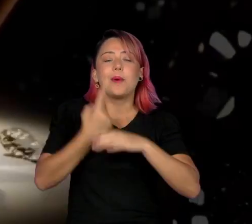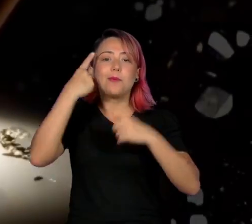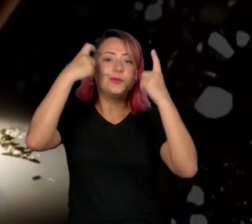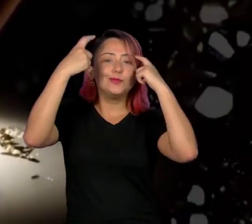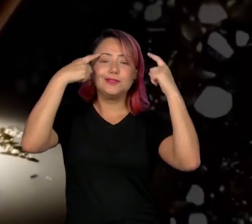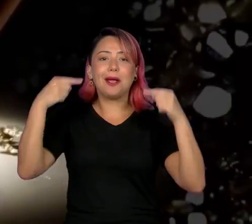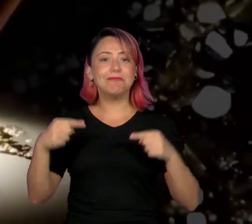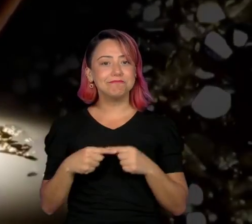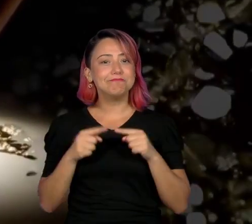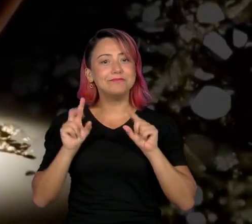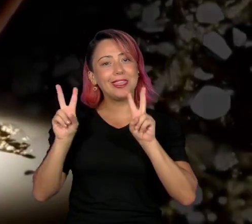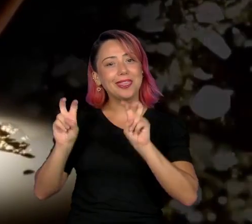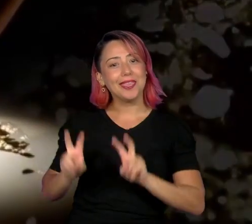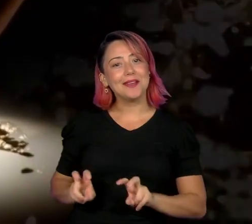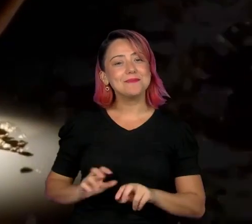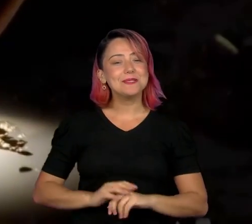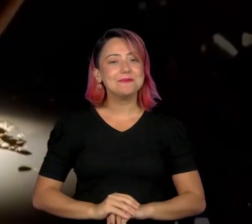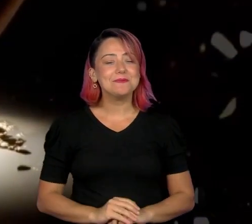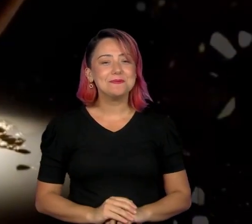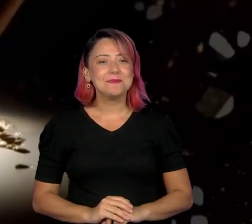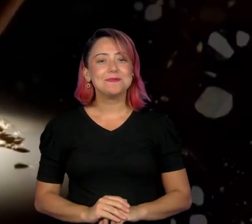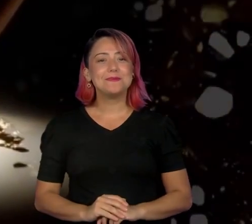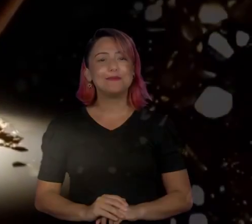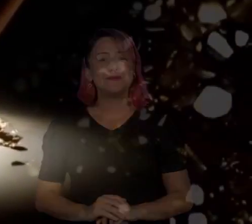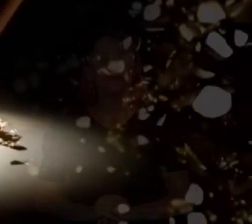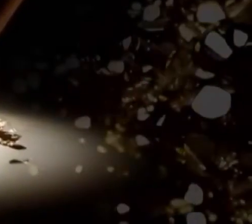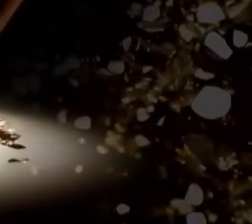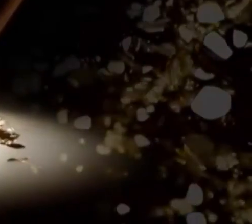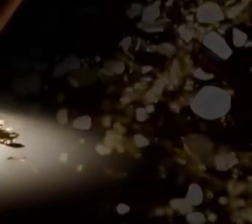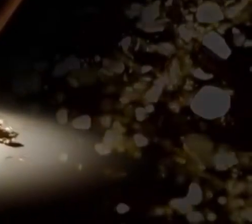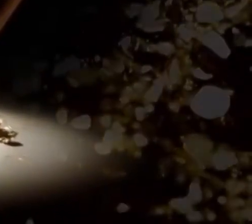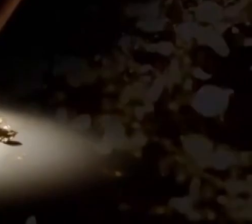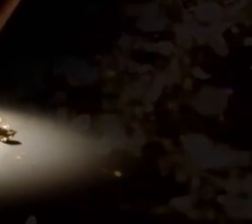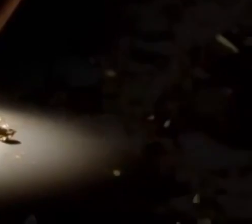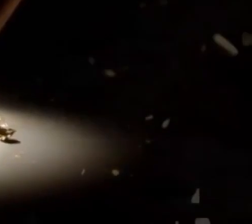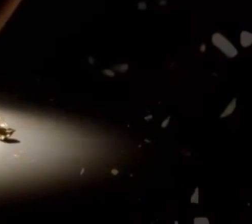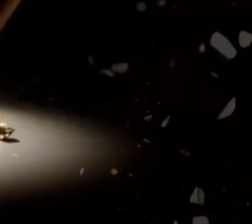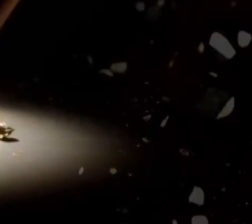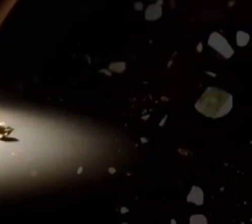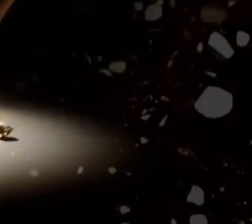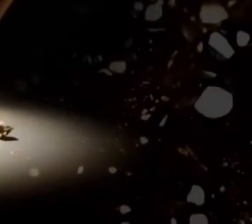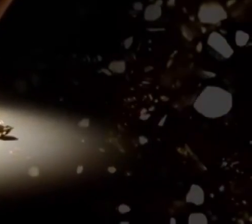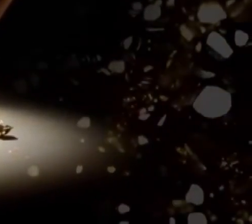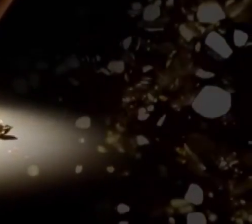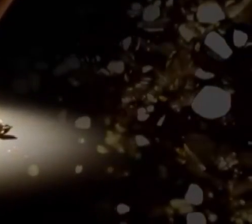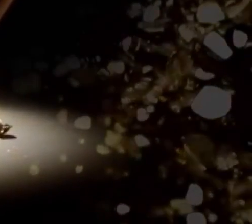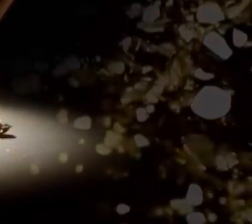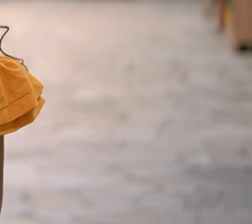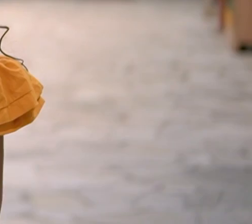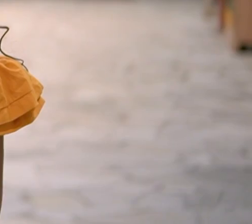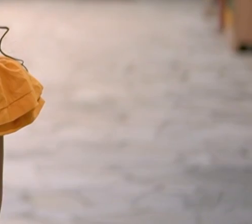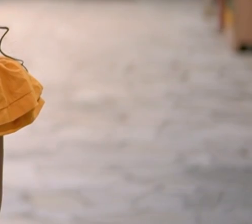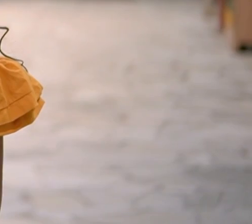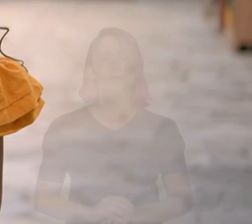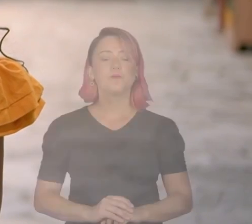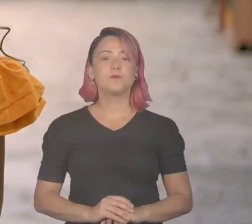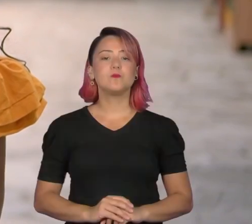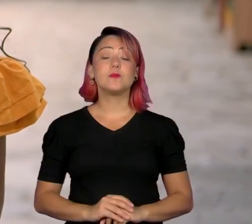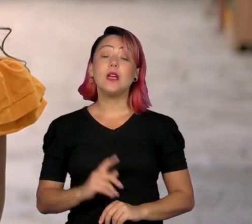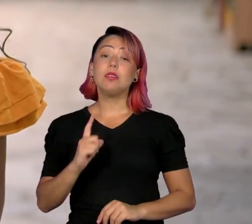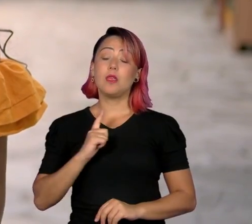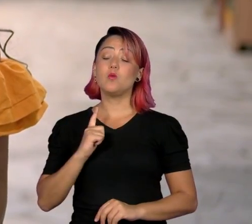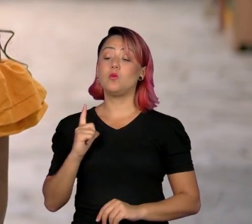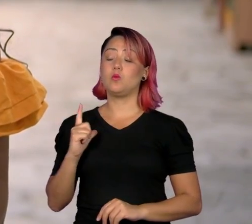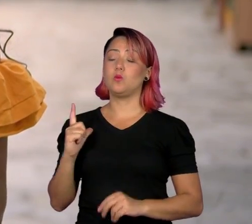cura me encontrar no fundo da alma. Uma coisa que hoje em